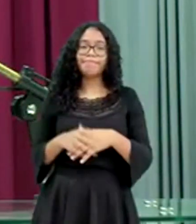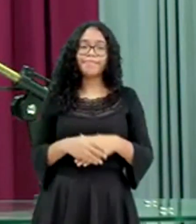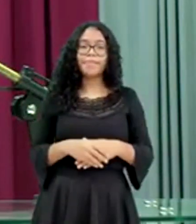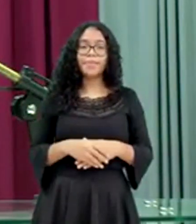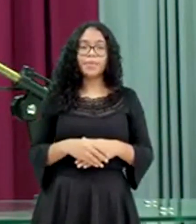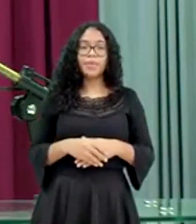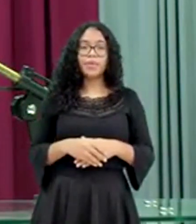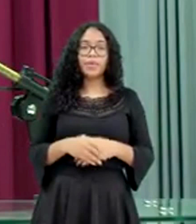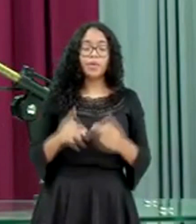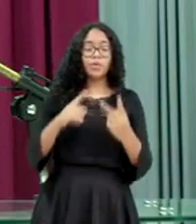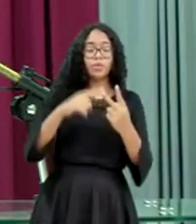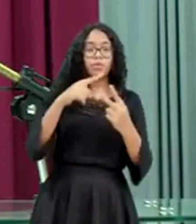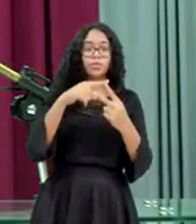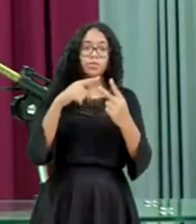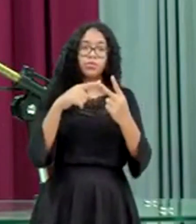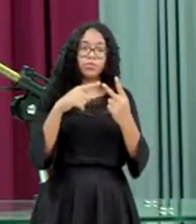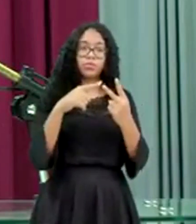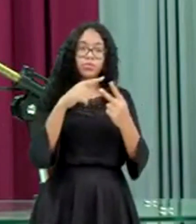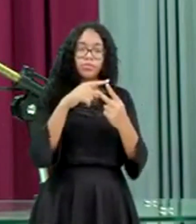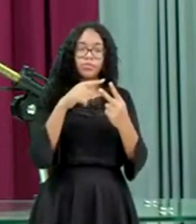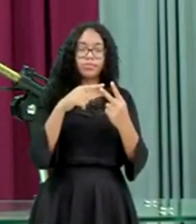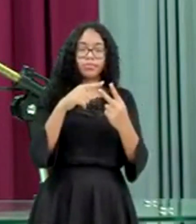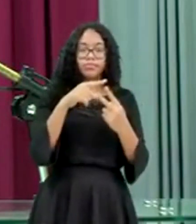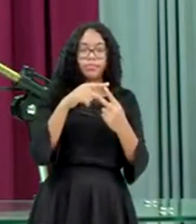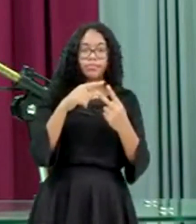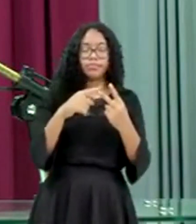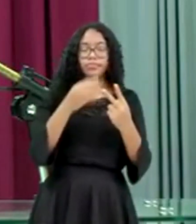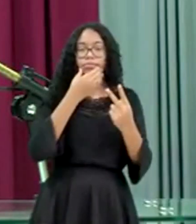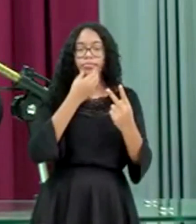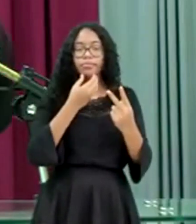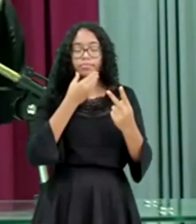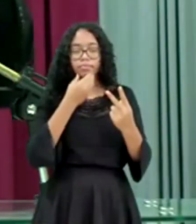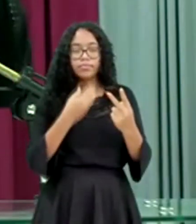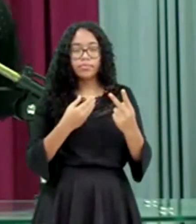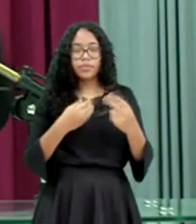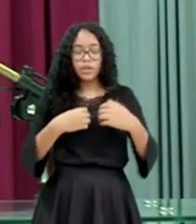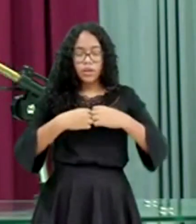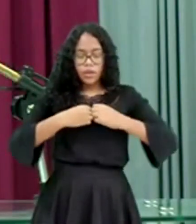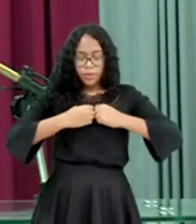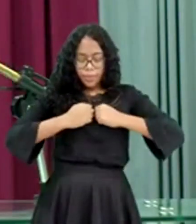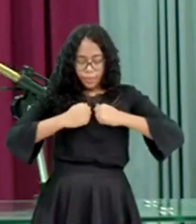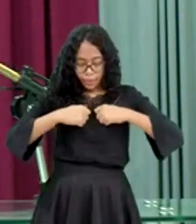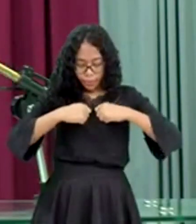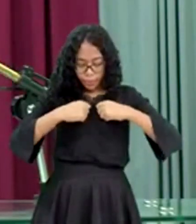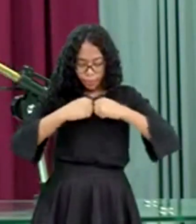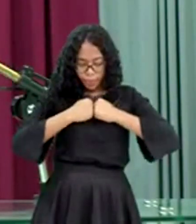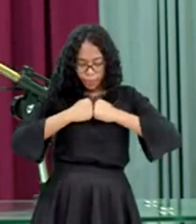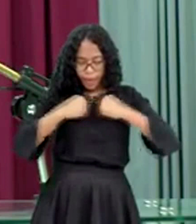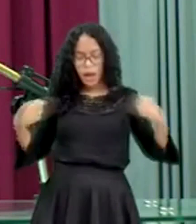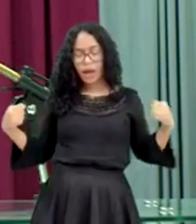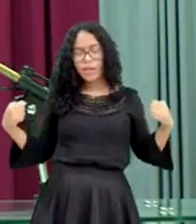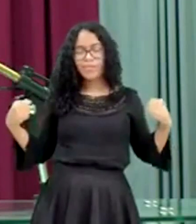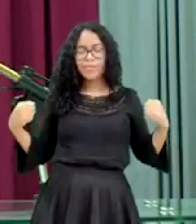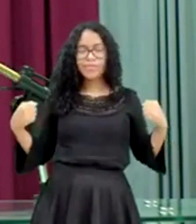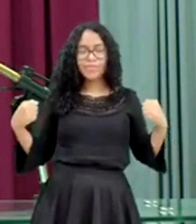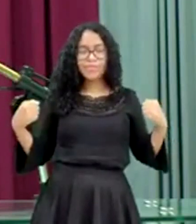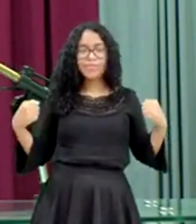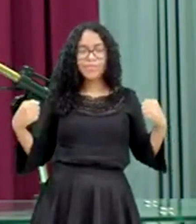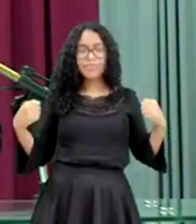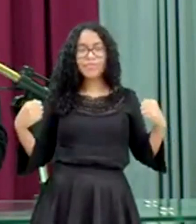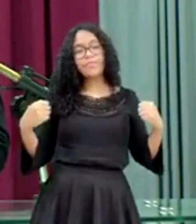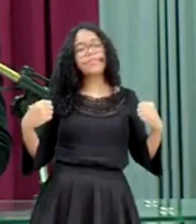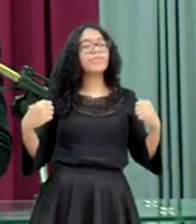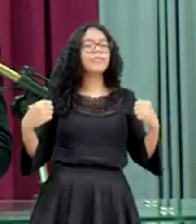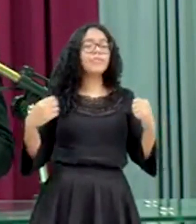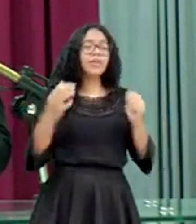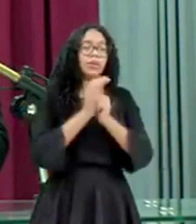vestes e ali mesmo diante do povo clamaram ao Senhor. E a Bíblia diz